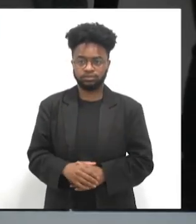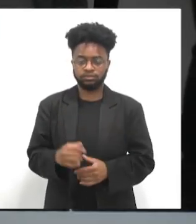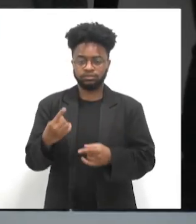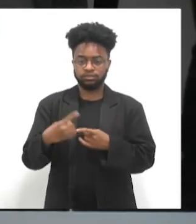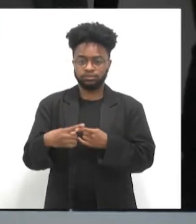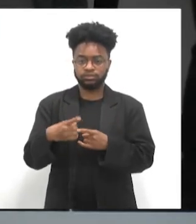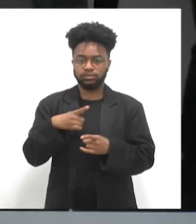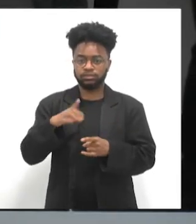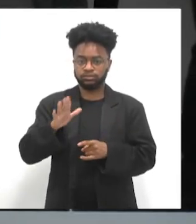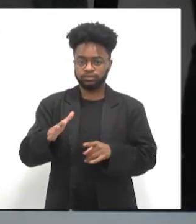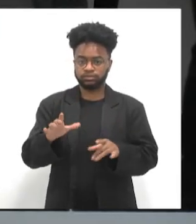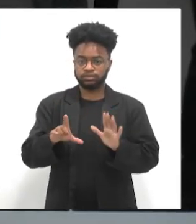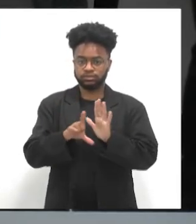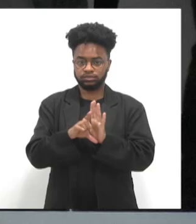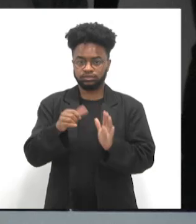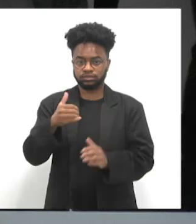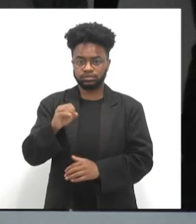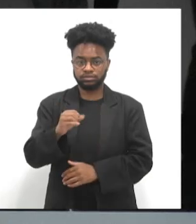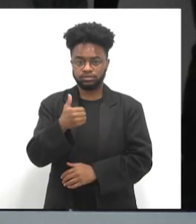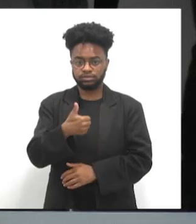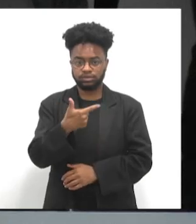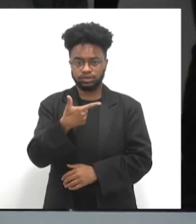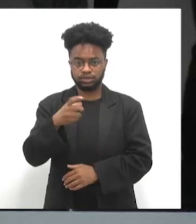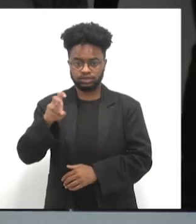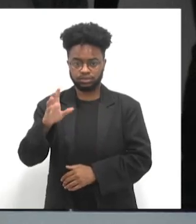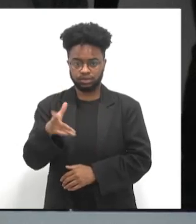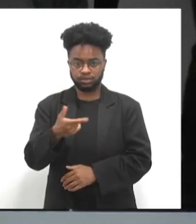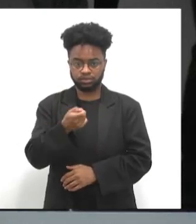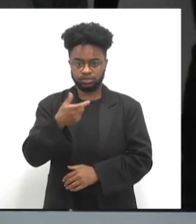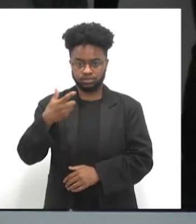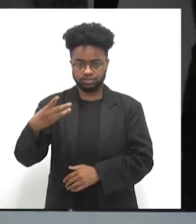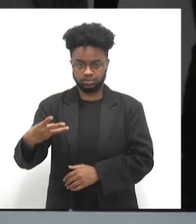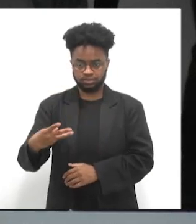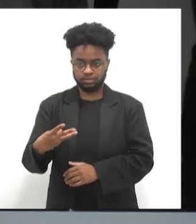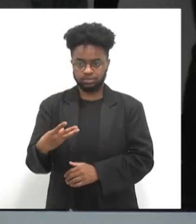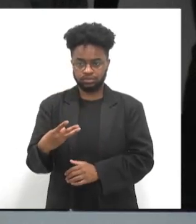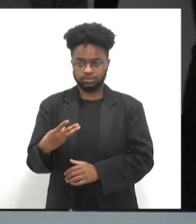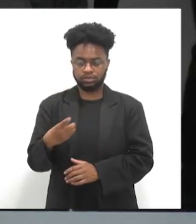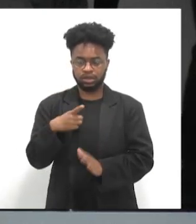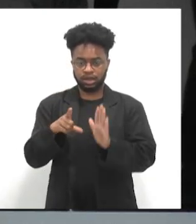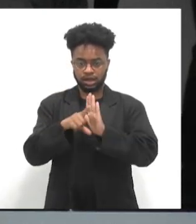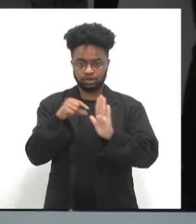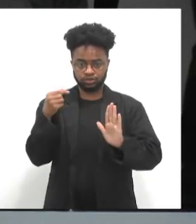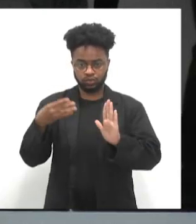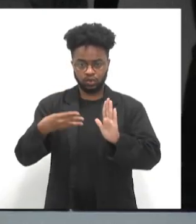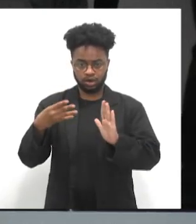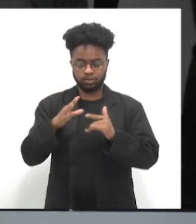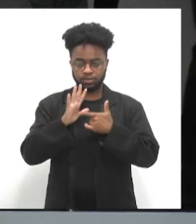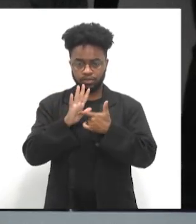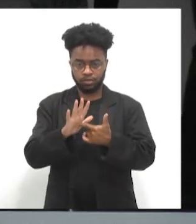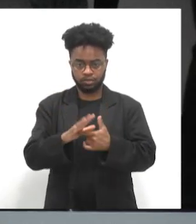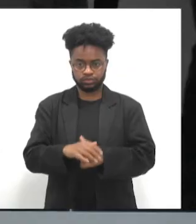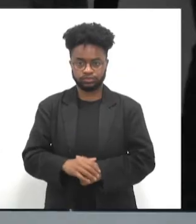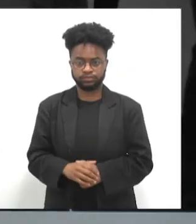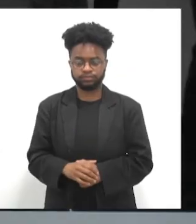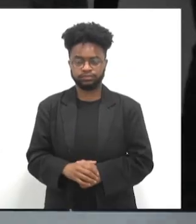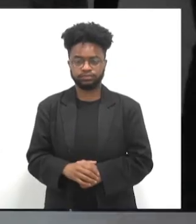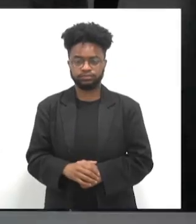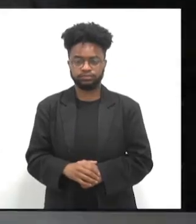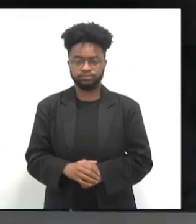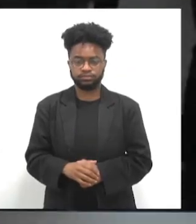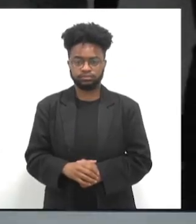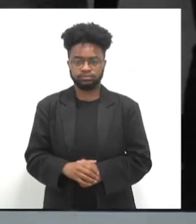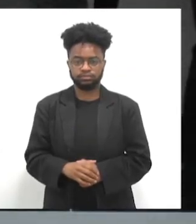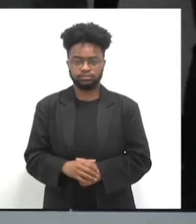função da Lei 10.125 de 23, que no seu artigo 4º diz o seguinte: